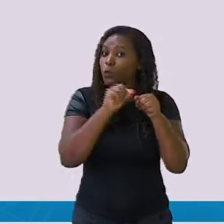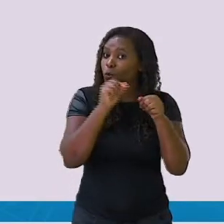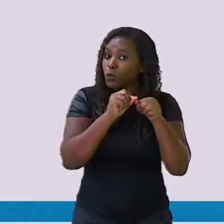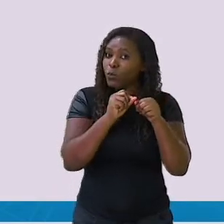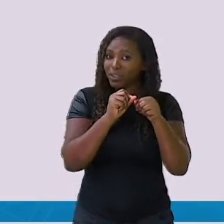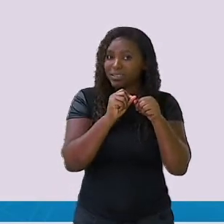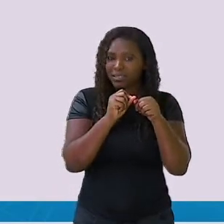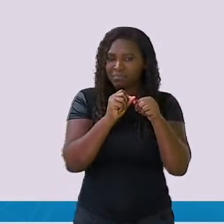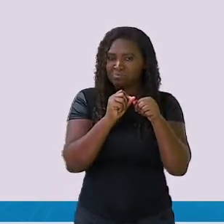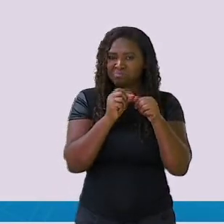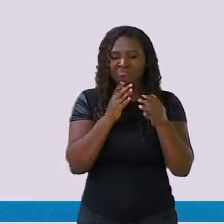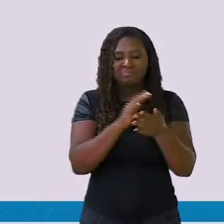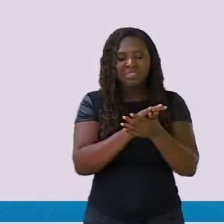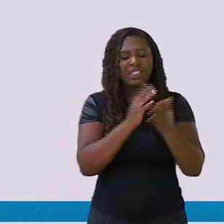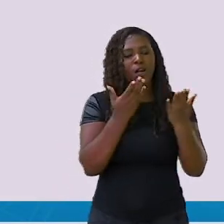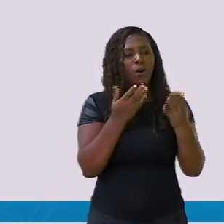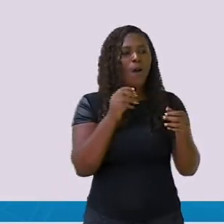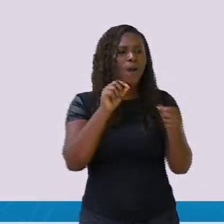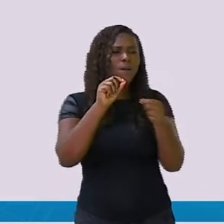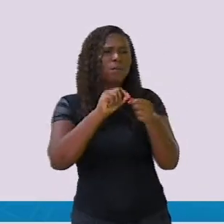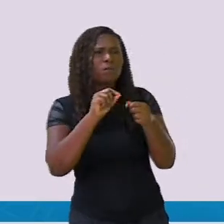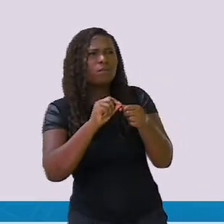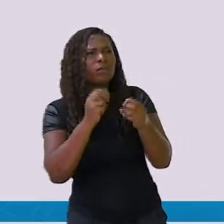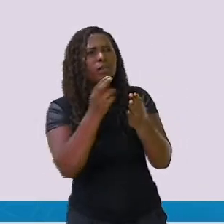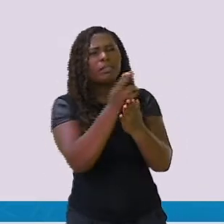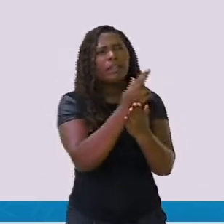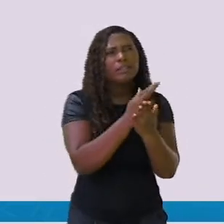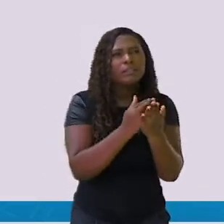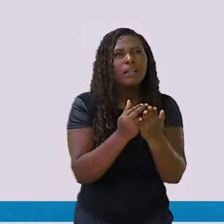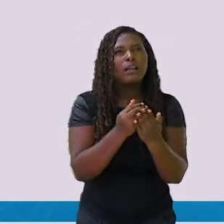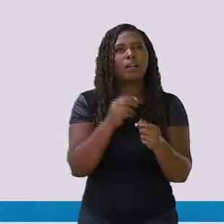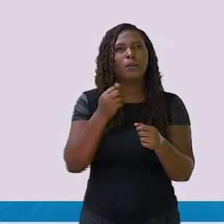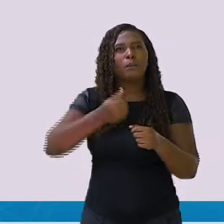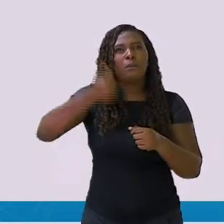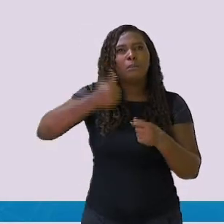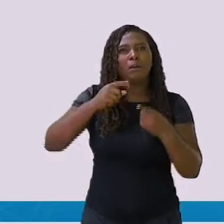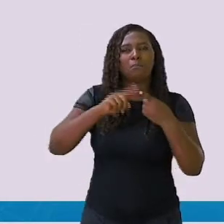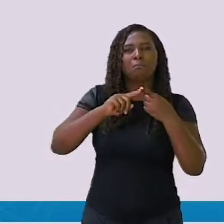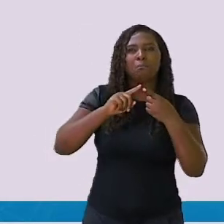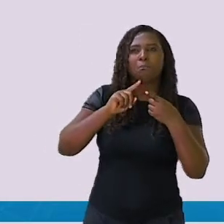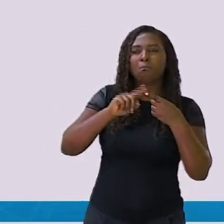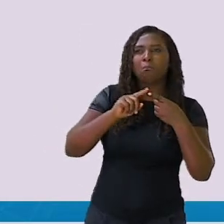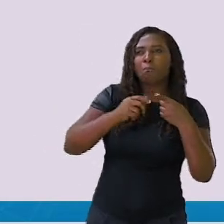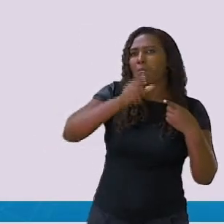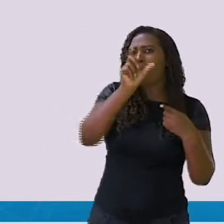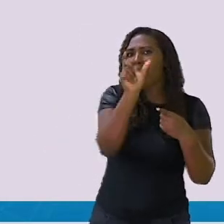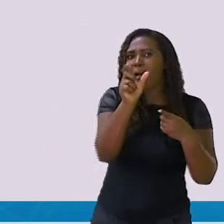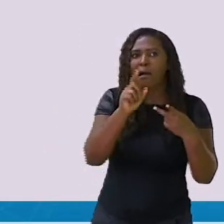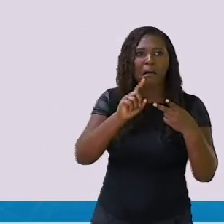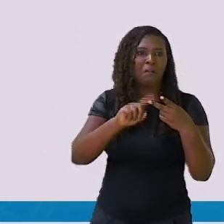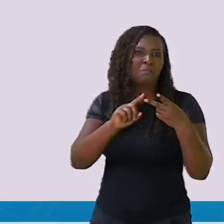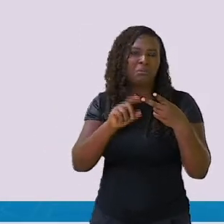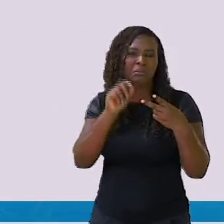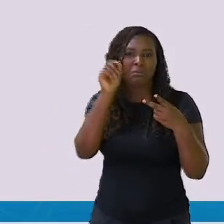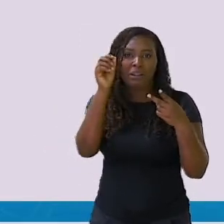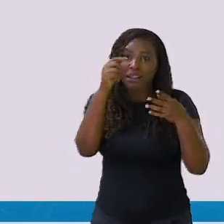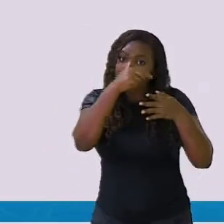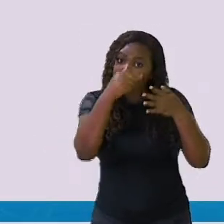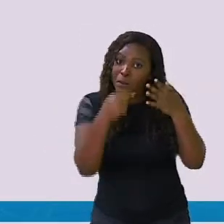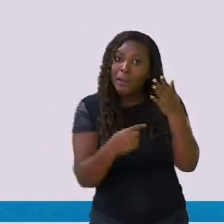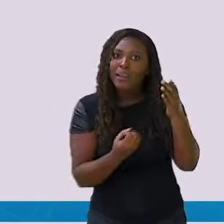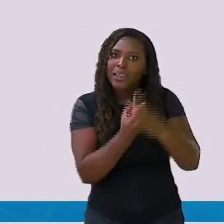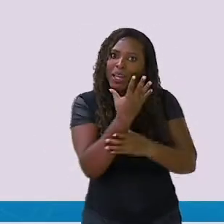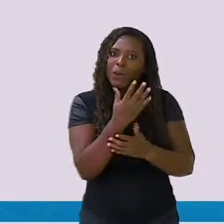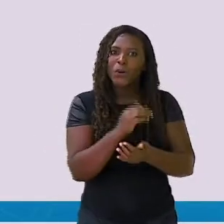pessoas começaram a usar, começaram a ver que é uma ferramenta realmente muito importante, que ajuda no estudo, que ajuda na sua